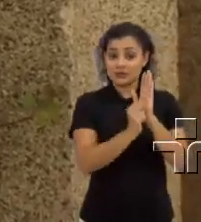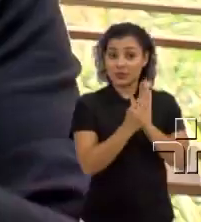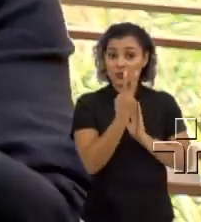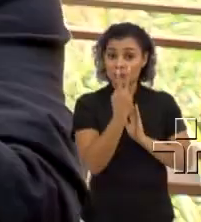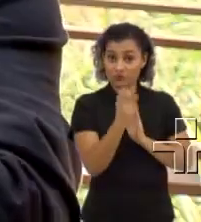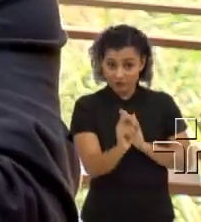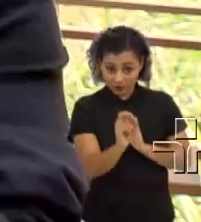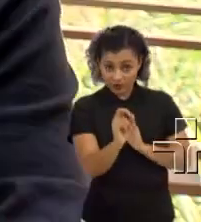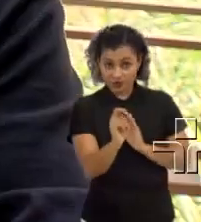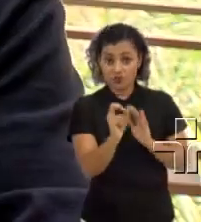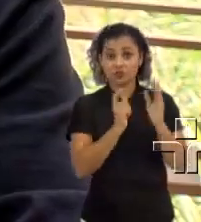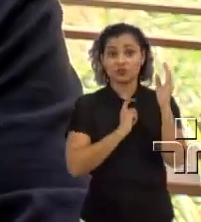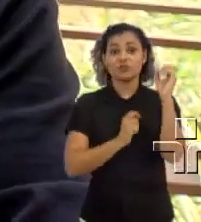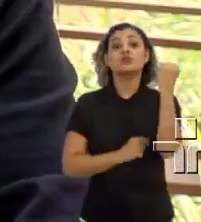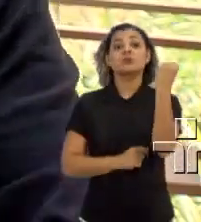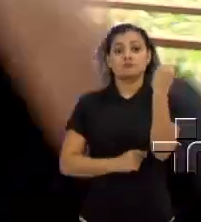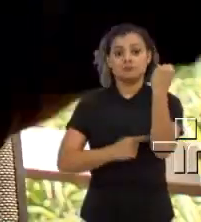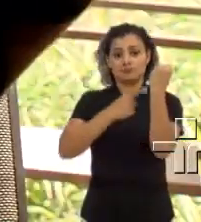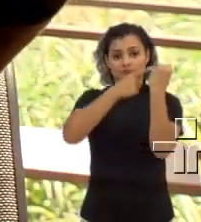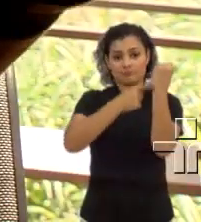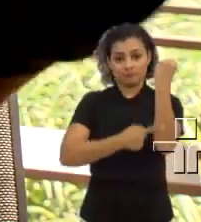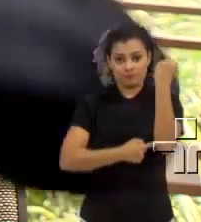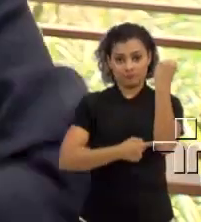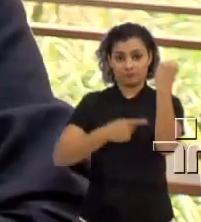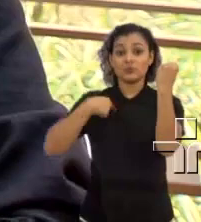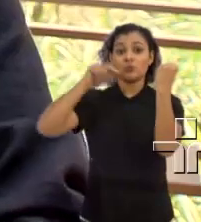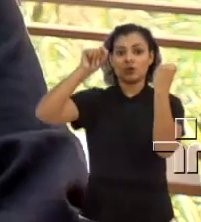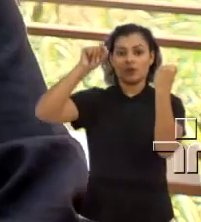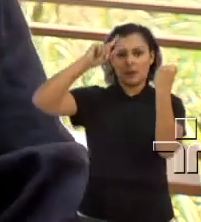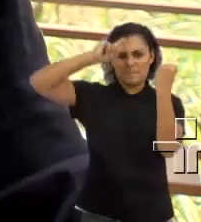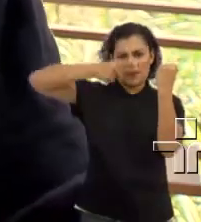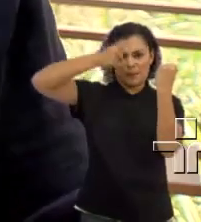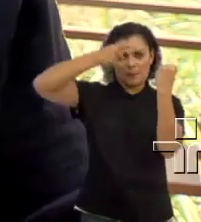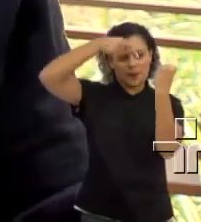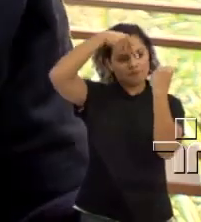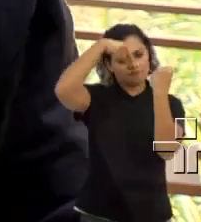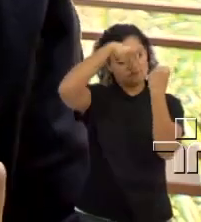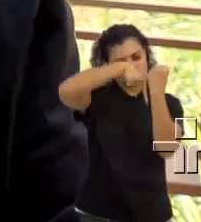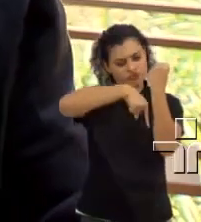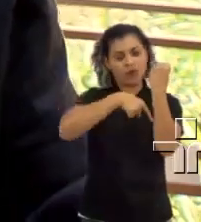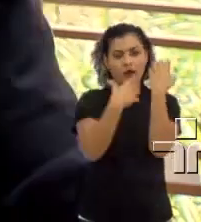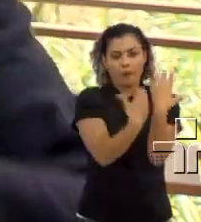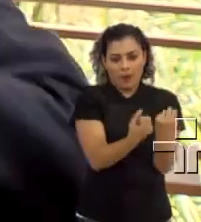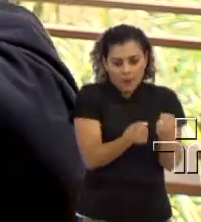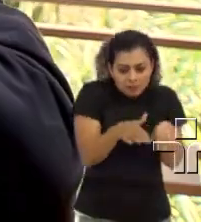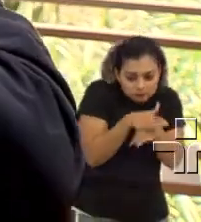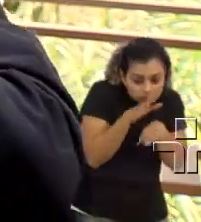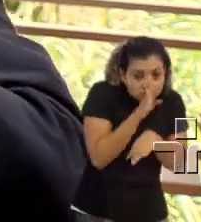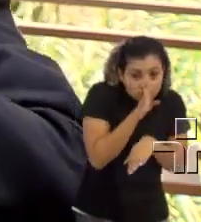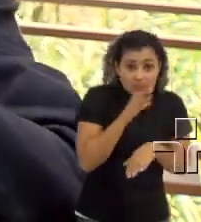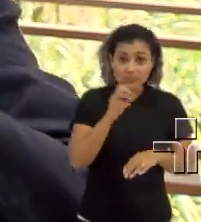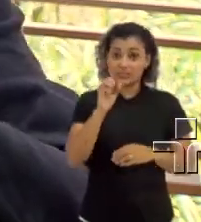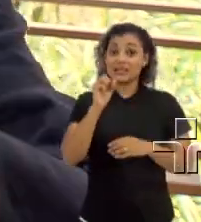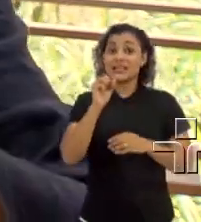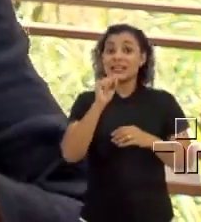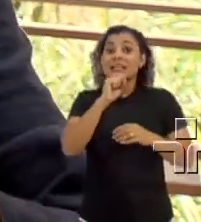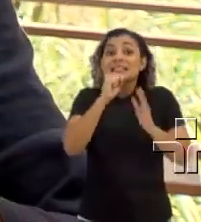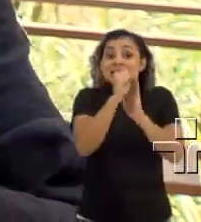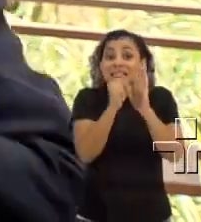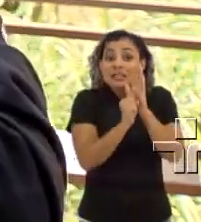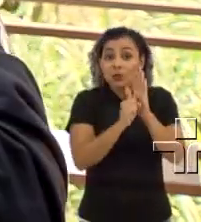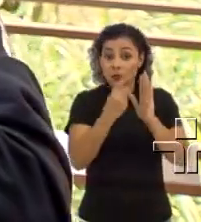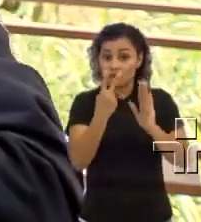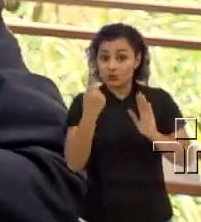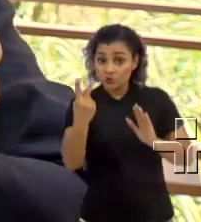XX era vertical. A autoridade vinha de cima para baixo e a gente respondia por temor. E o século XXI, eu faço esse gesto